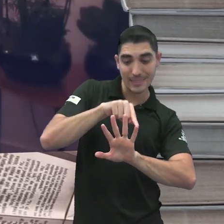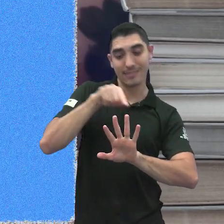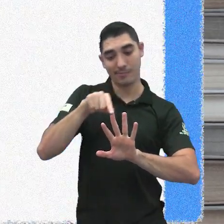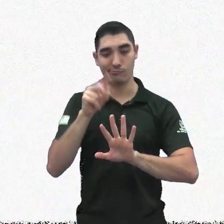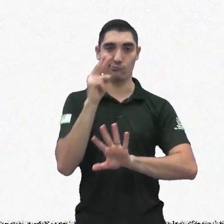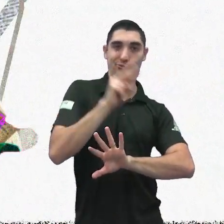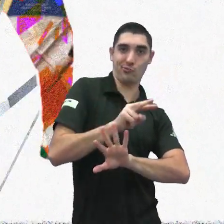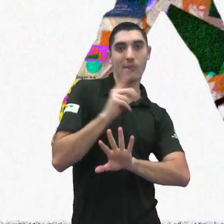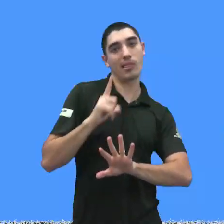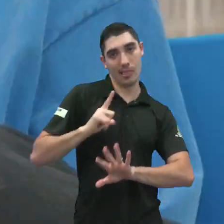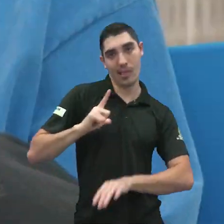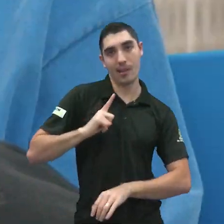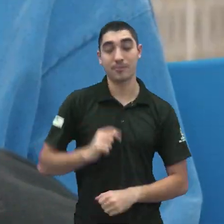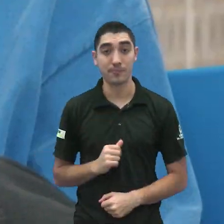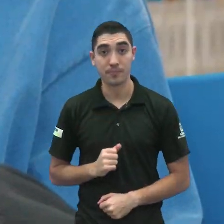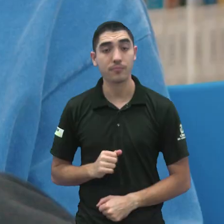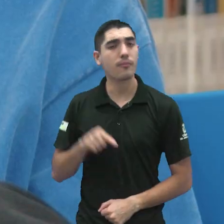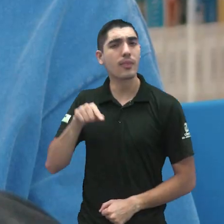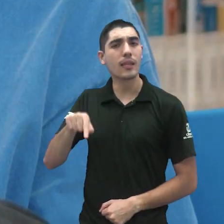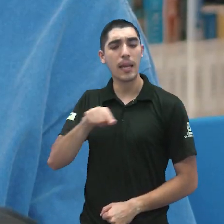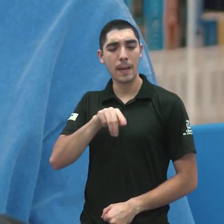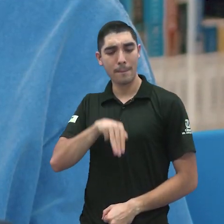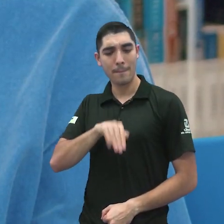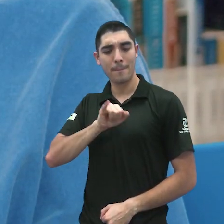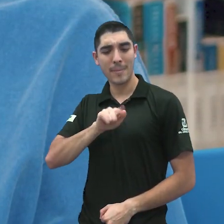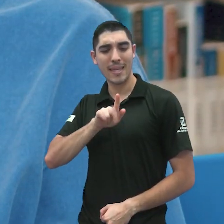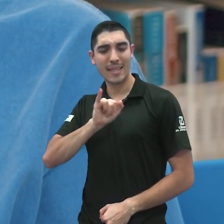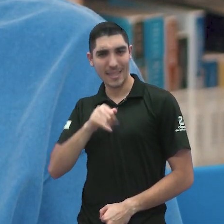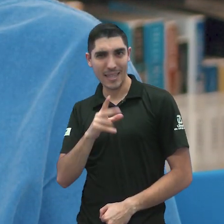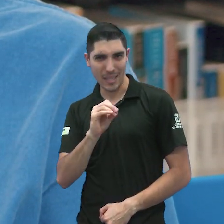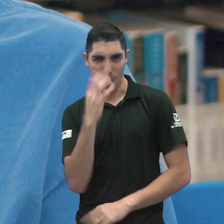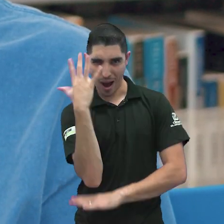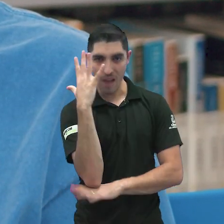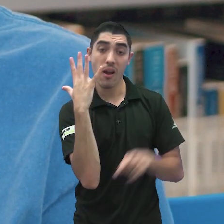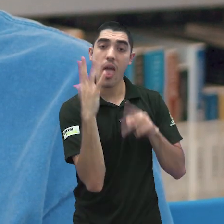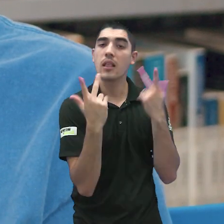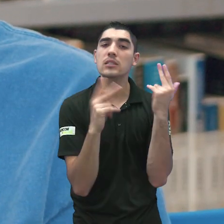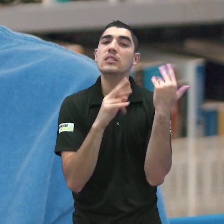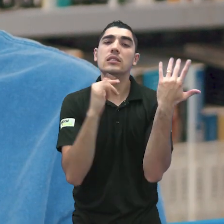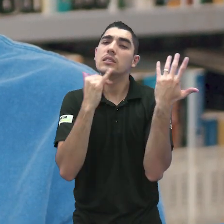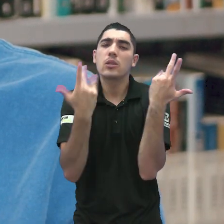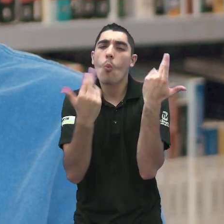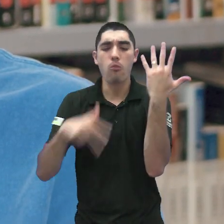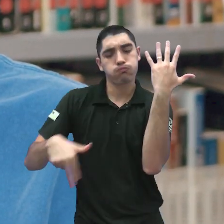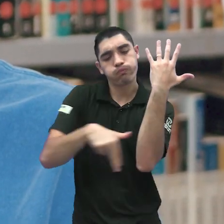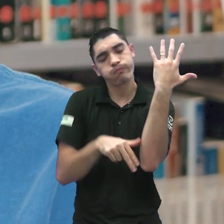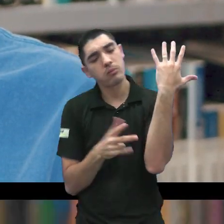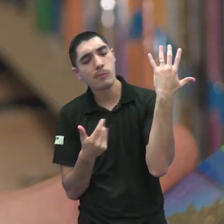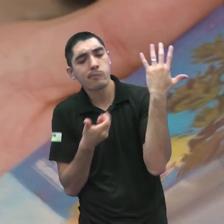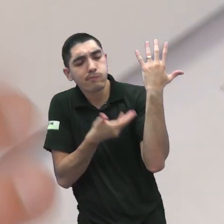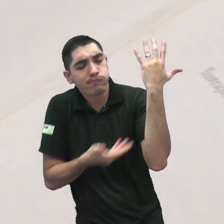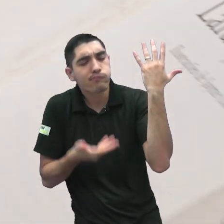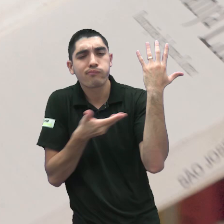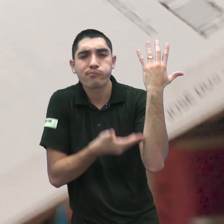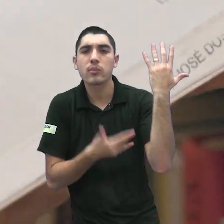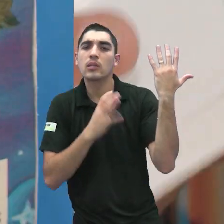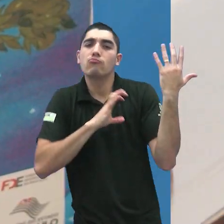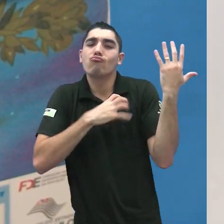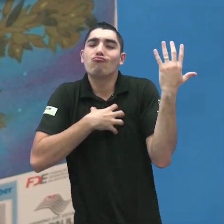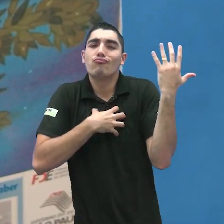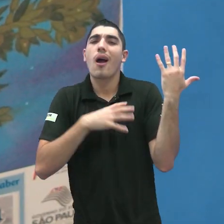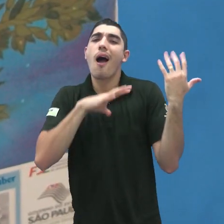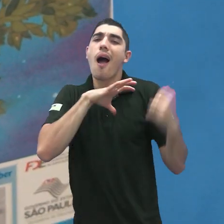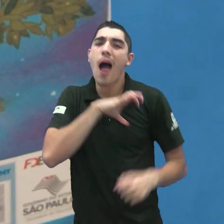responsabilidade dele. O Miguinho é como um ouvinte. Com ele, Zezé pode conversar e se sentir amado. Poderíamos